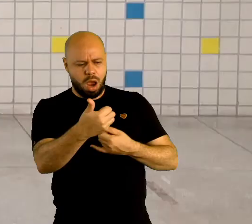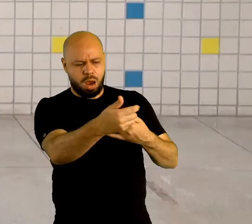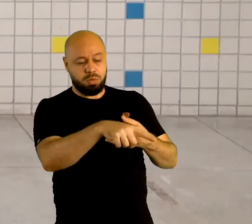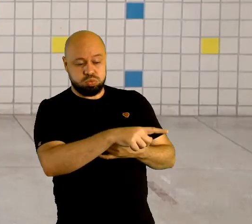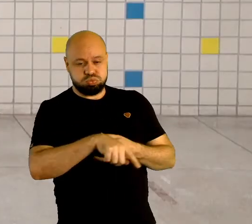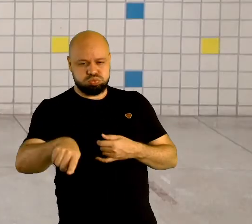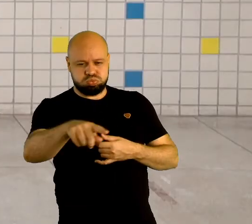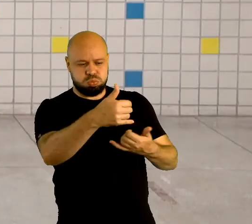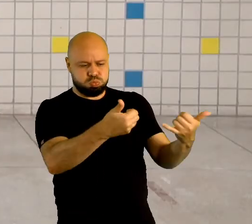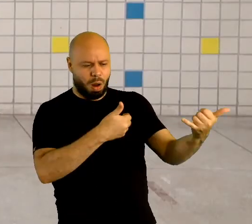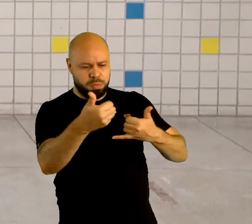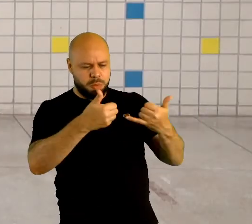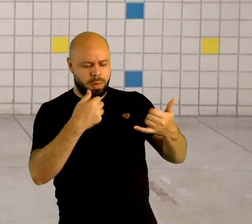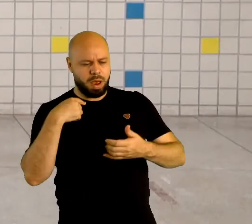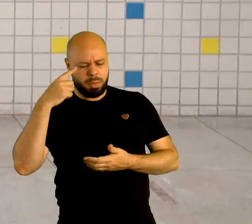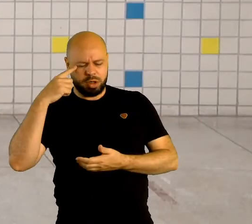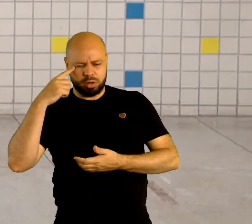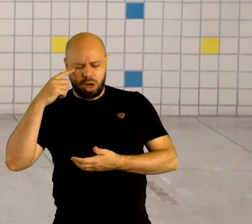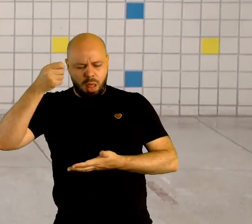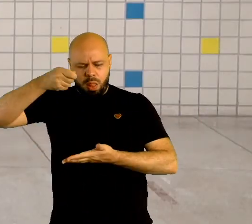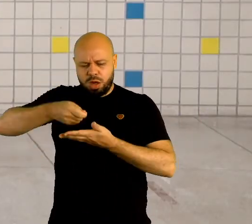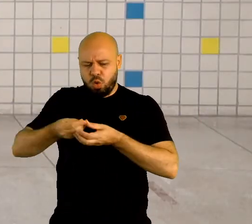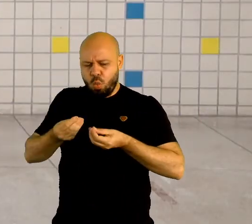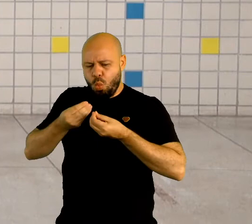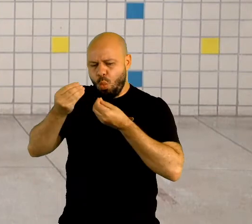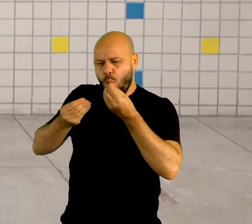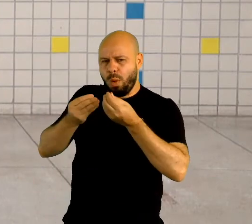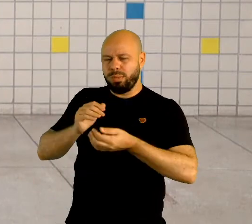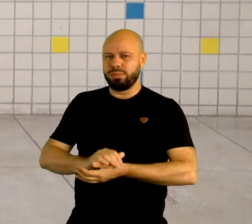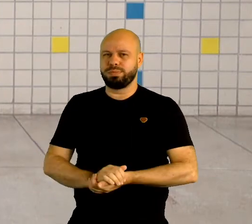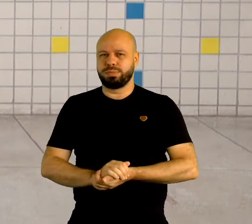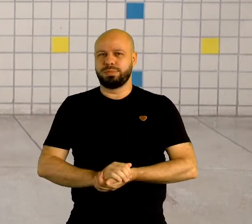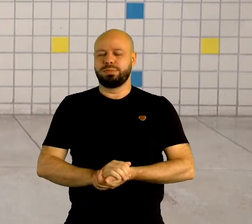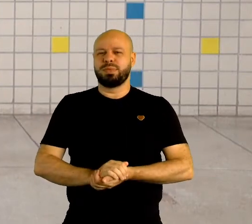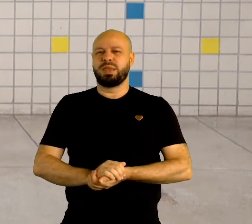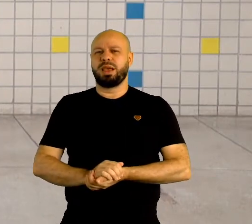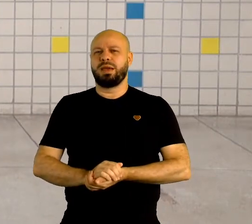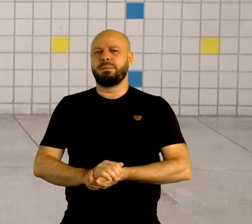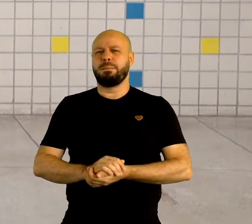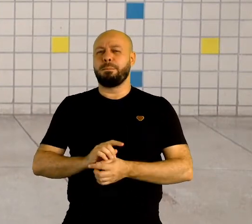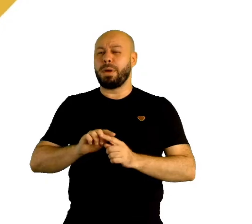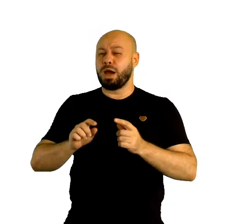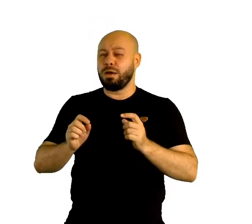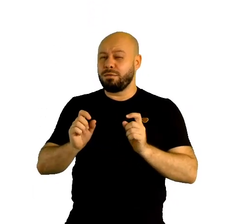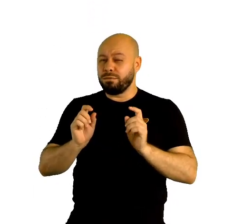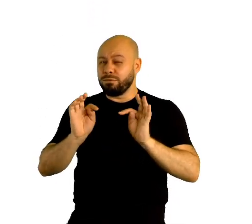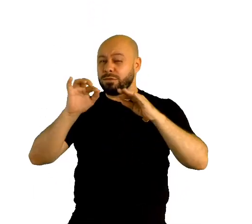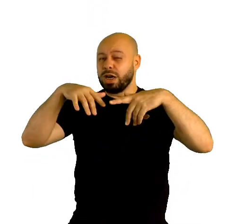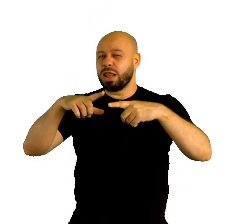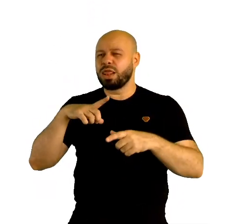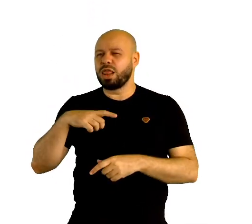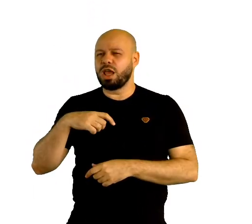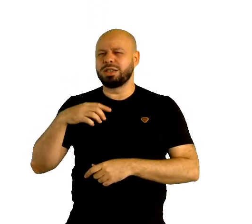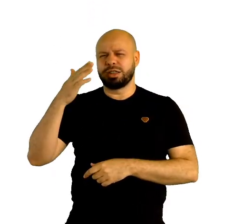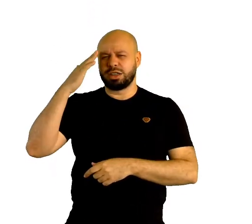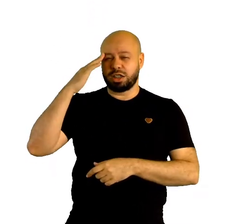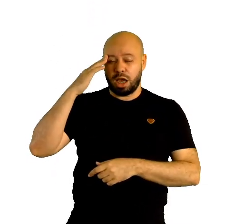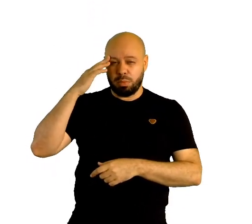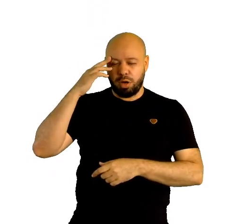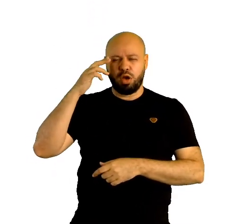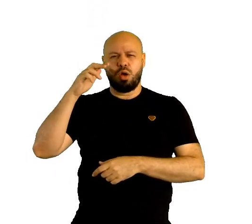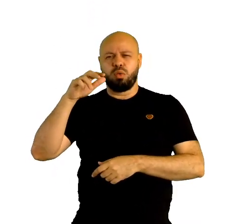é? Então, meninos, para a gente finalizar a nossa aula, nós vamos falar sobre os drones na agricultura.